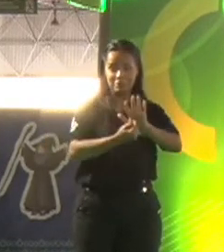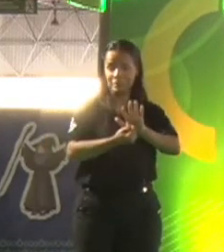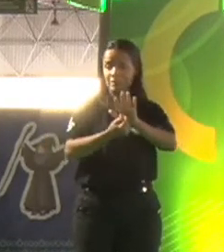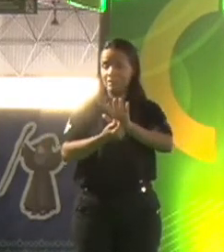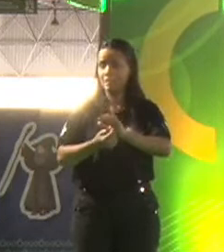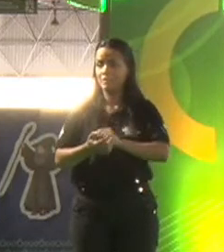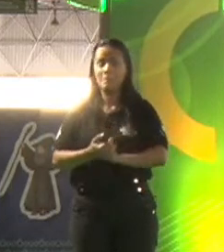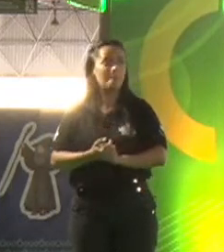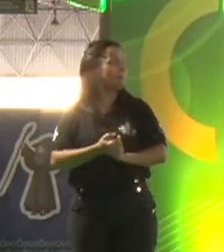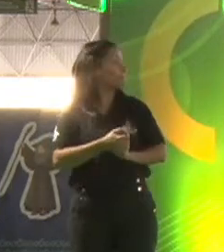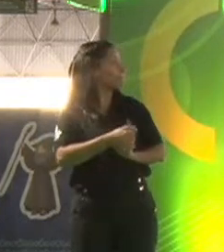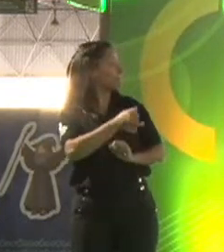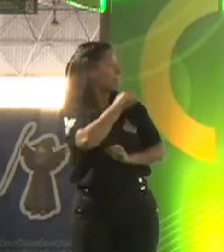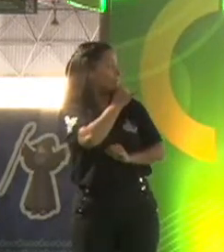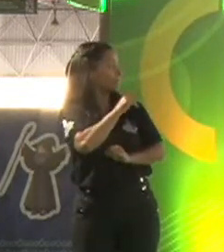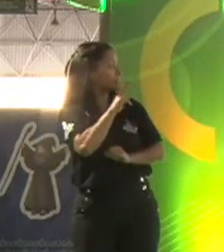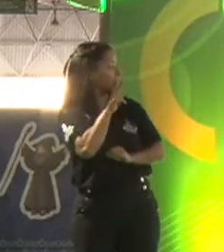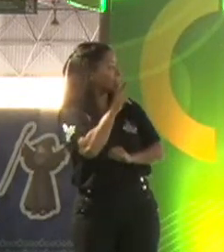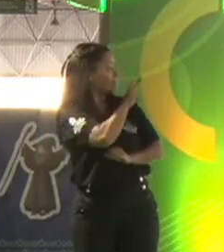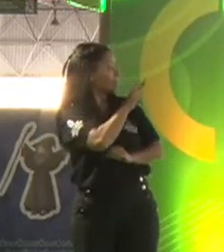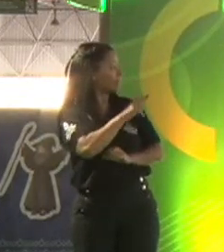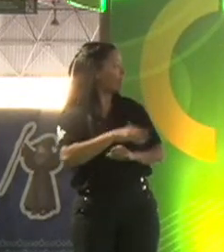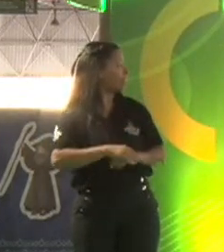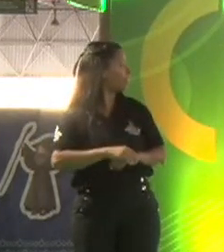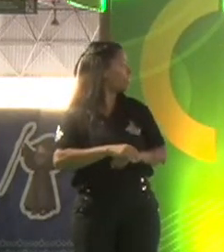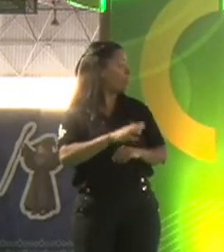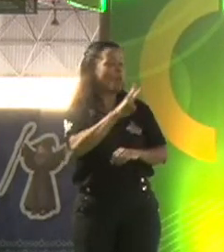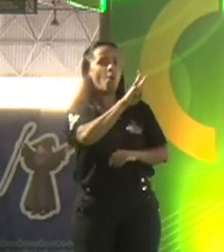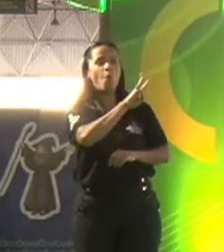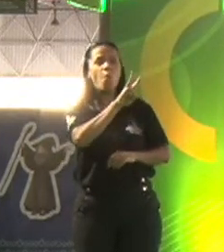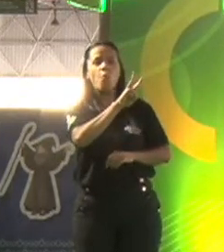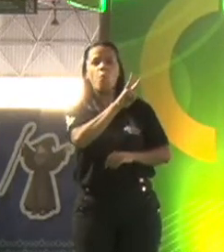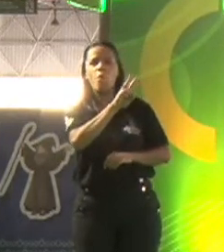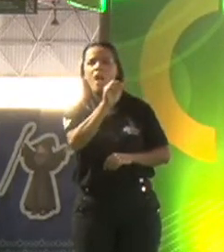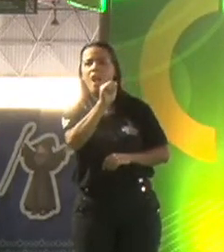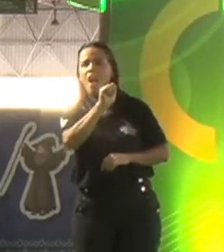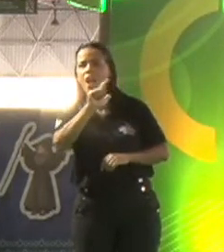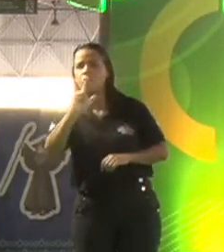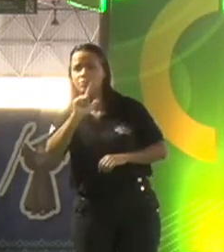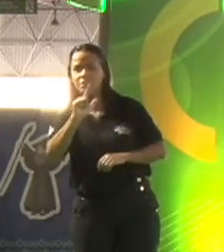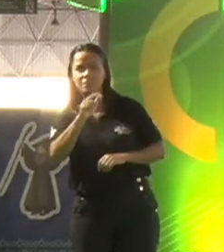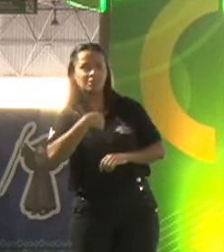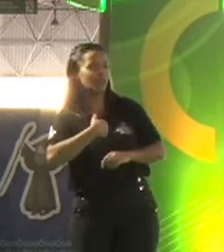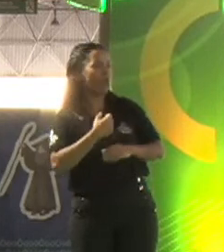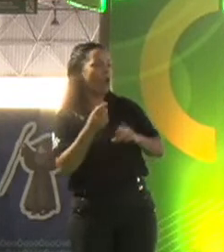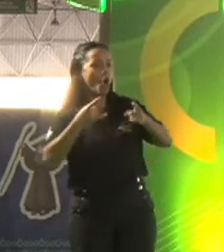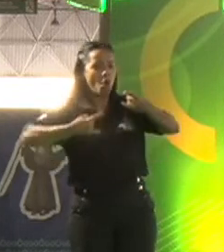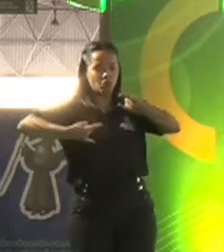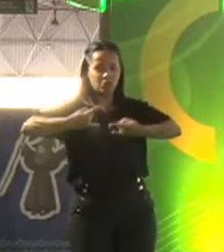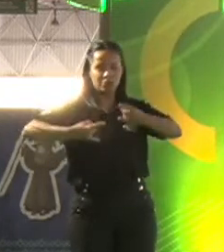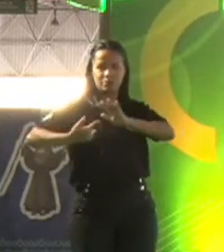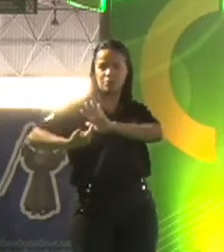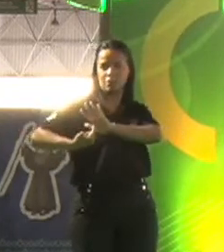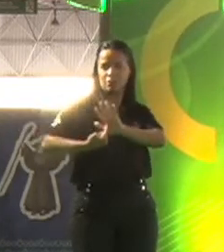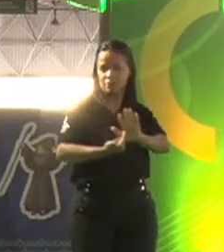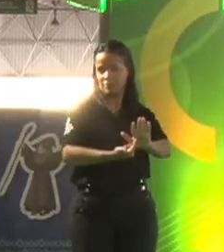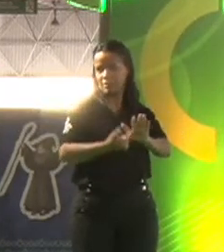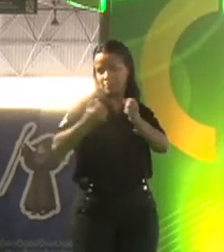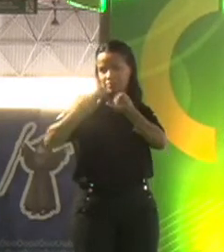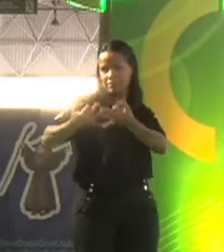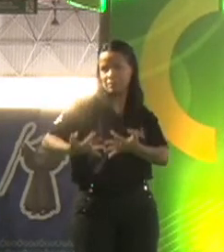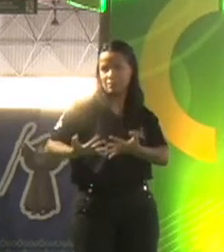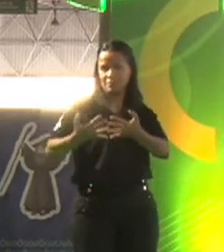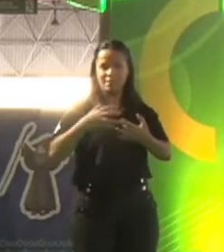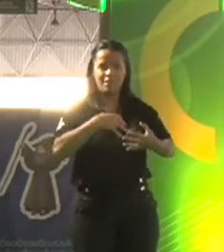Oli da Pizza Essa discussão Ela é muito forte justamente porque os robôs a expectativa que a gente teria não era